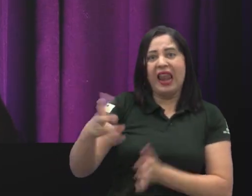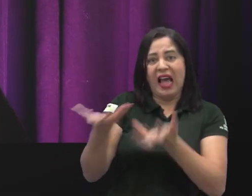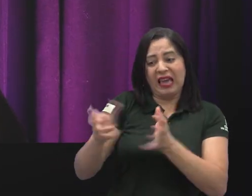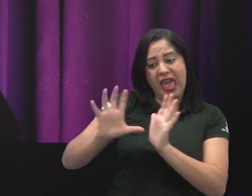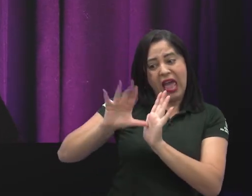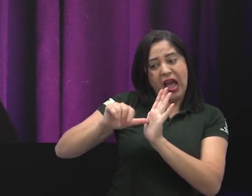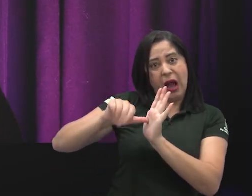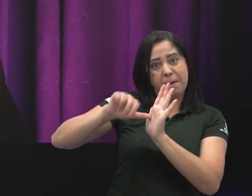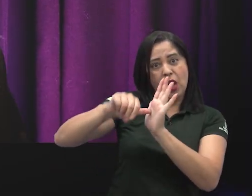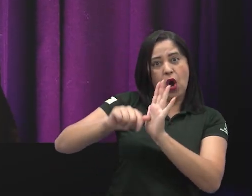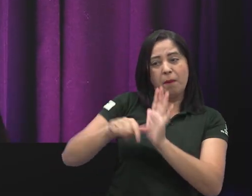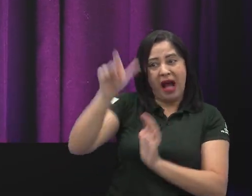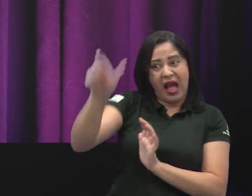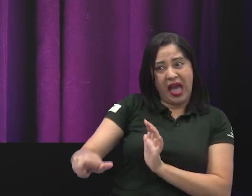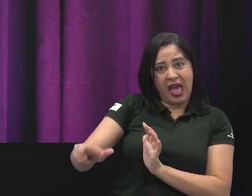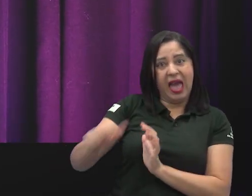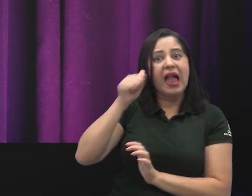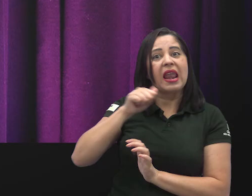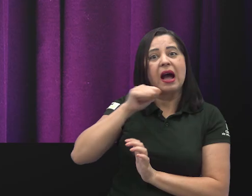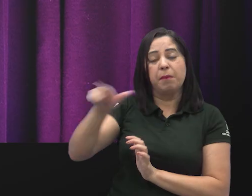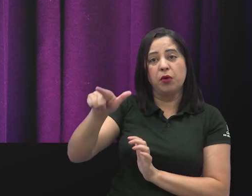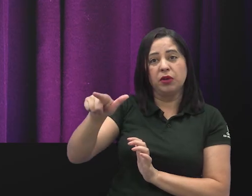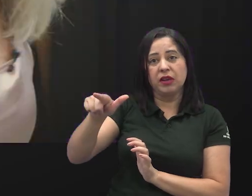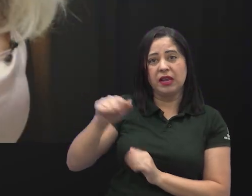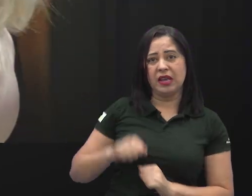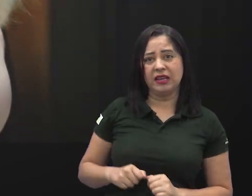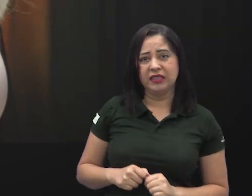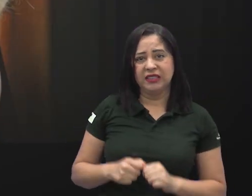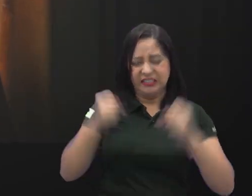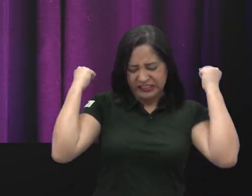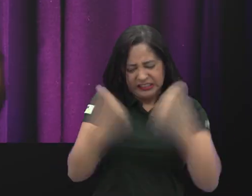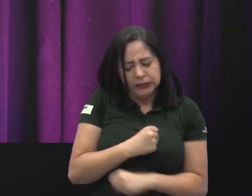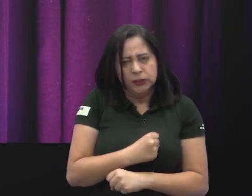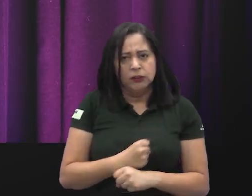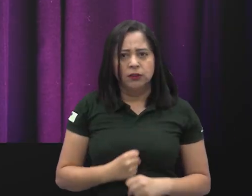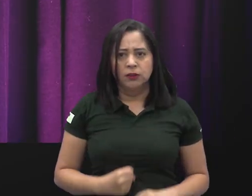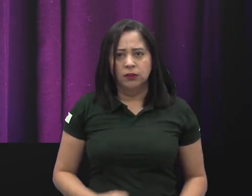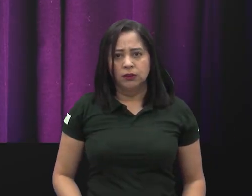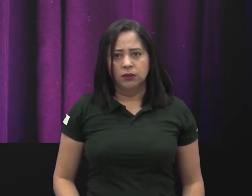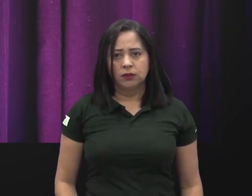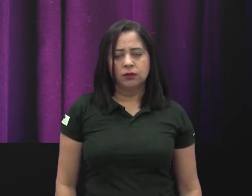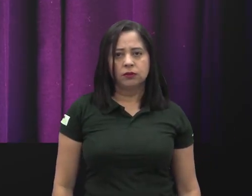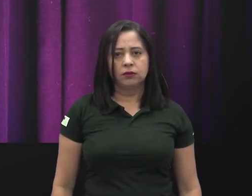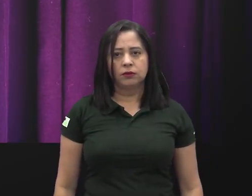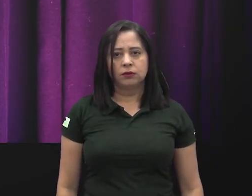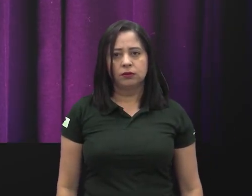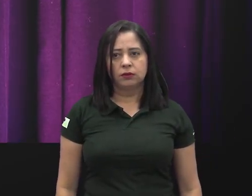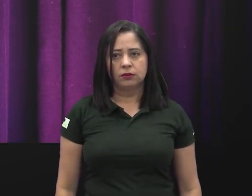Essa mulher quer me roubar. Ela é uma ladra, sua meretriz!